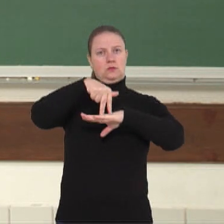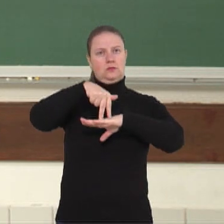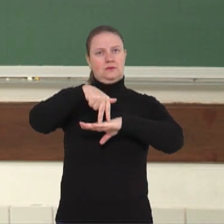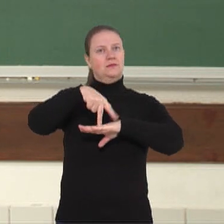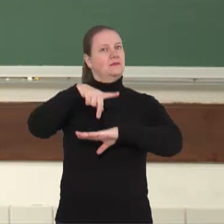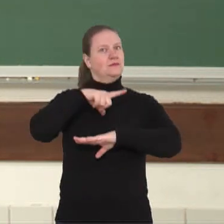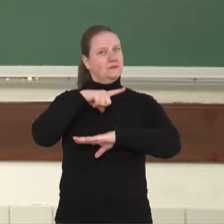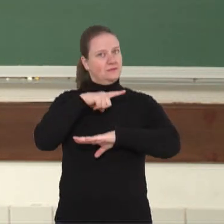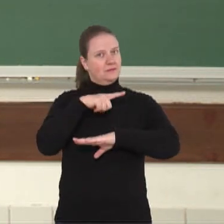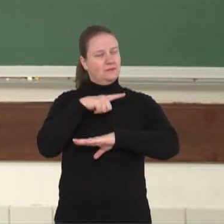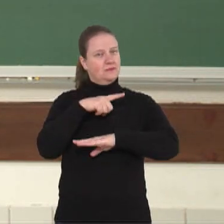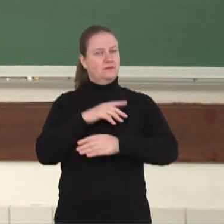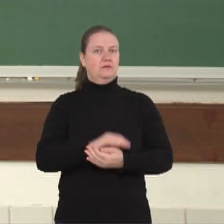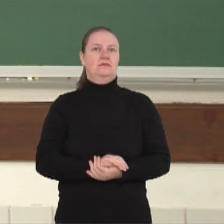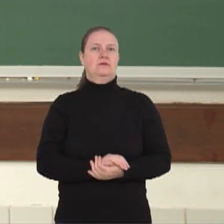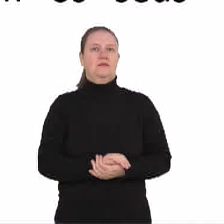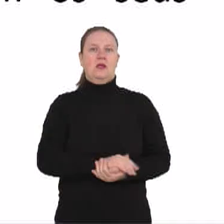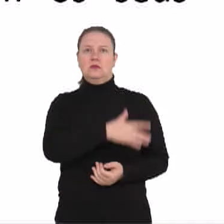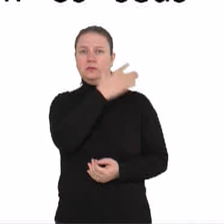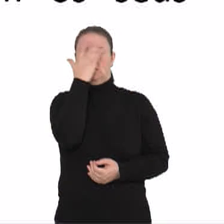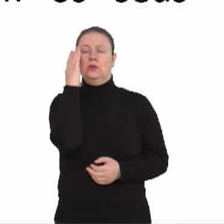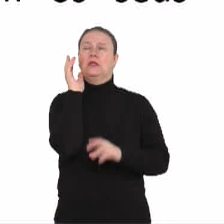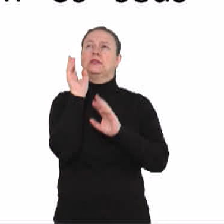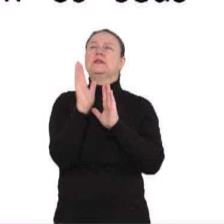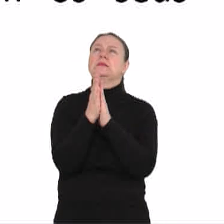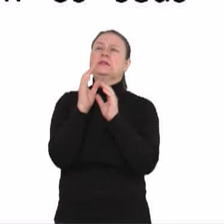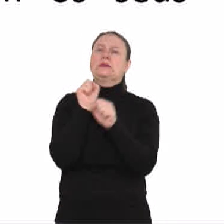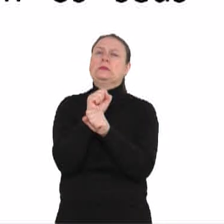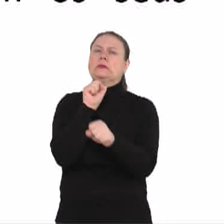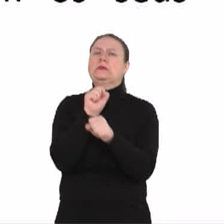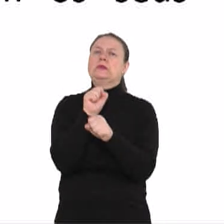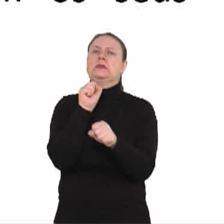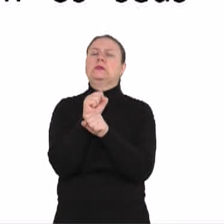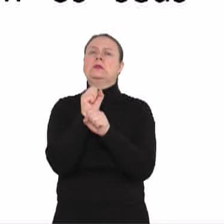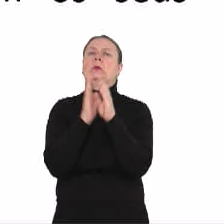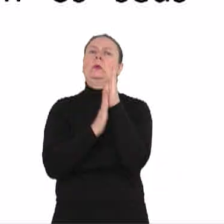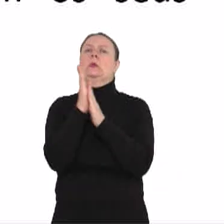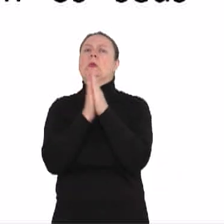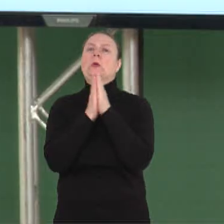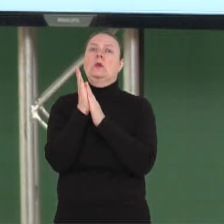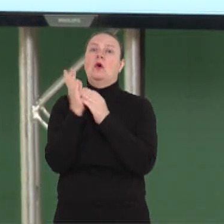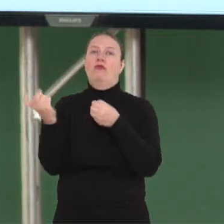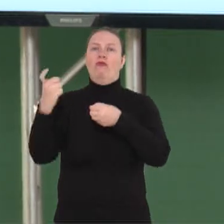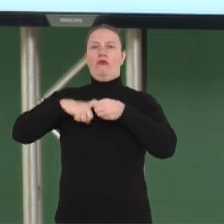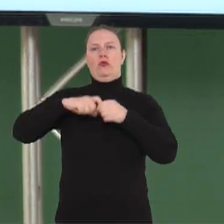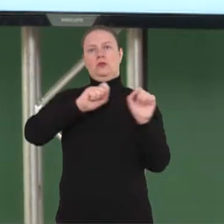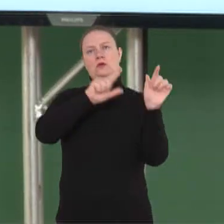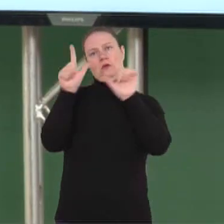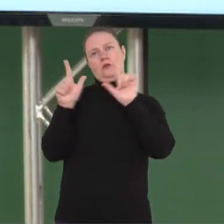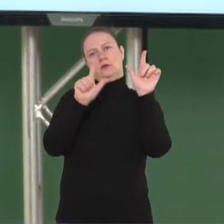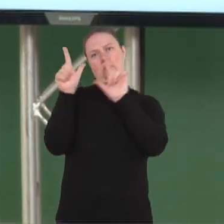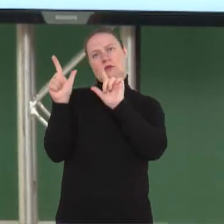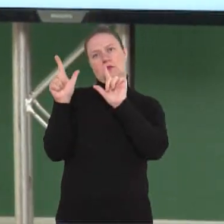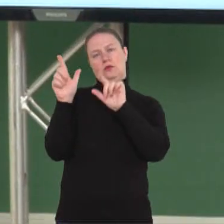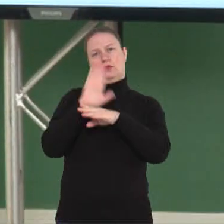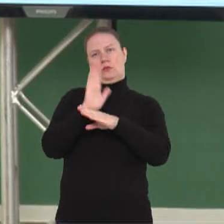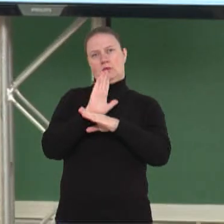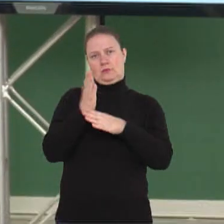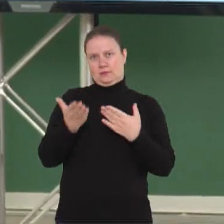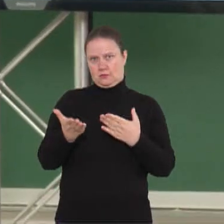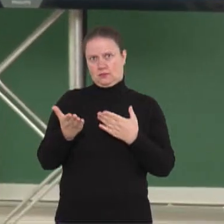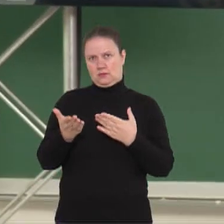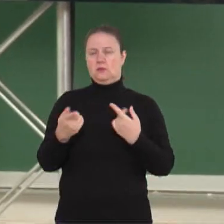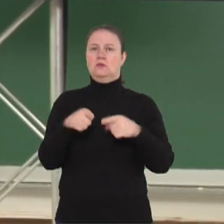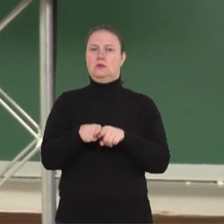Ó, os fãs aguardam ansiosamente. Então você já tem uma análise que foi feita a partir do que o